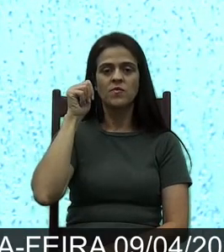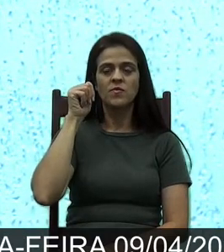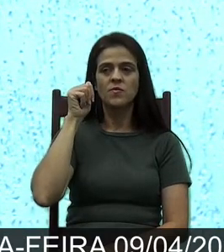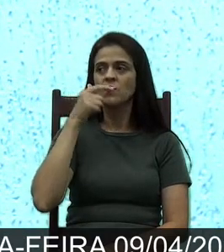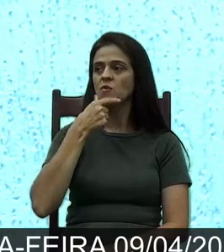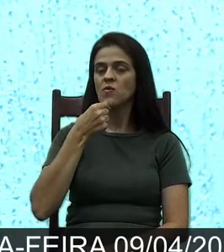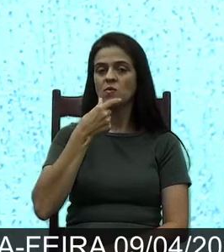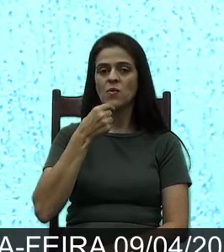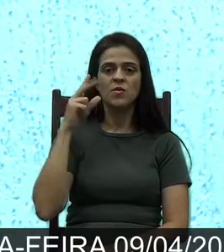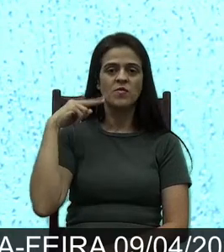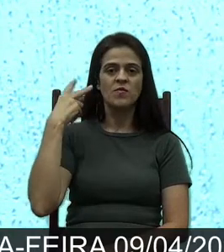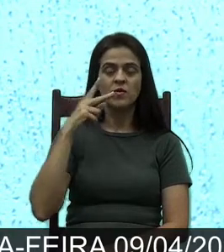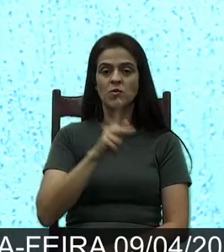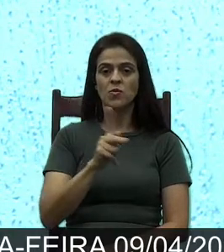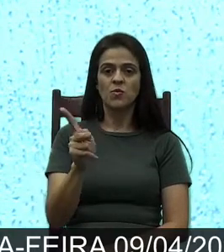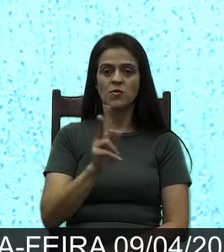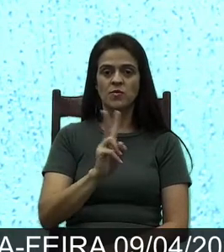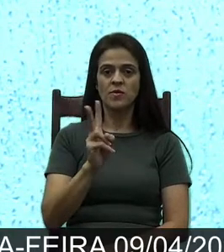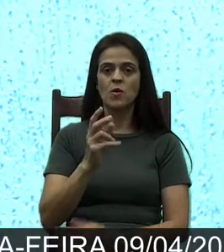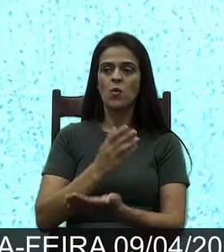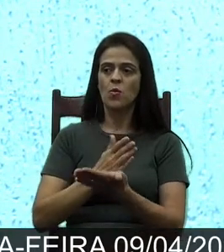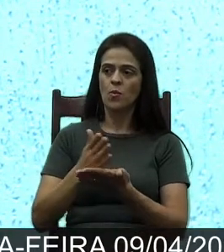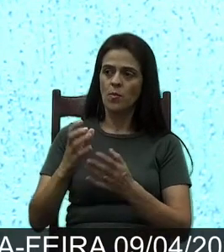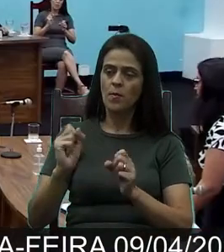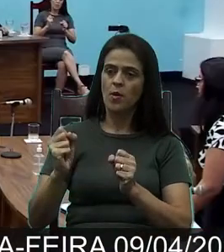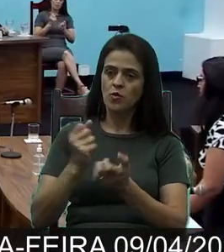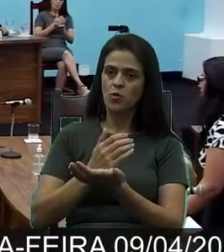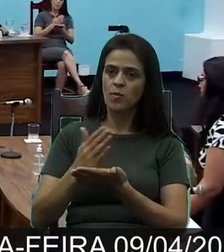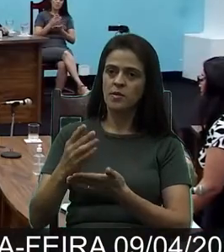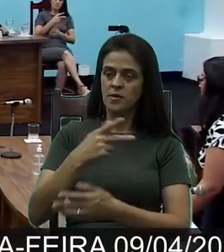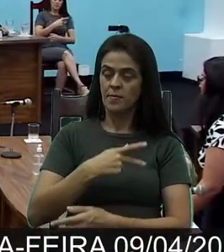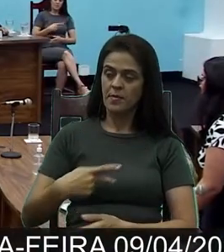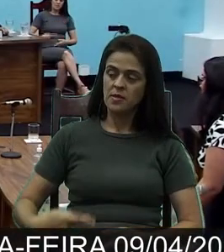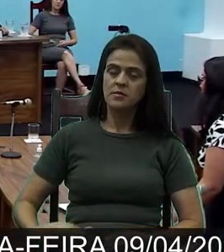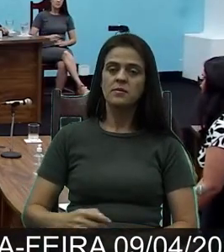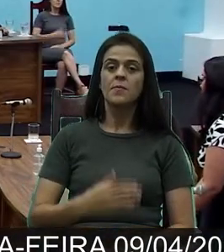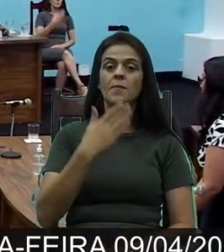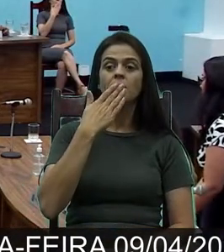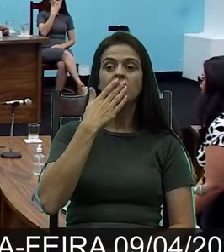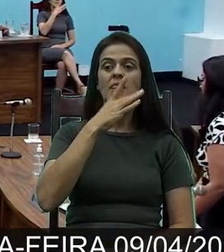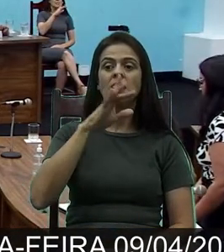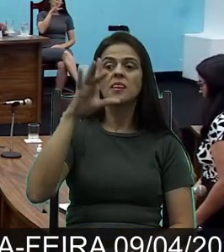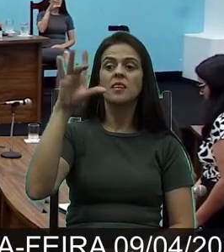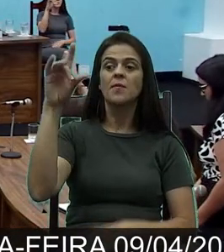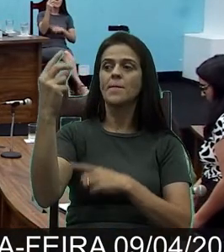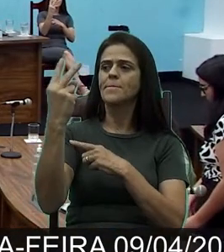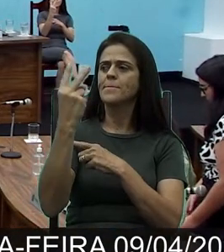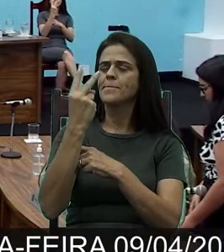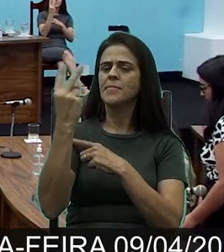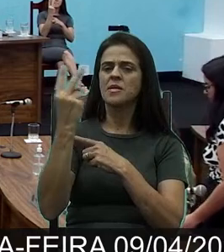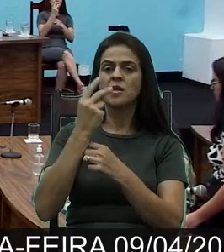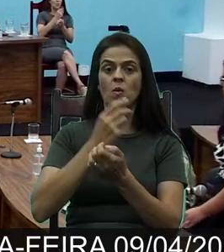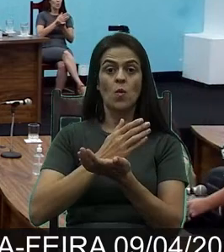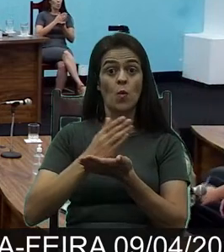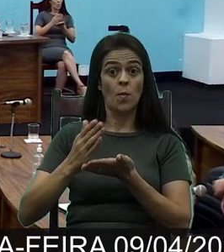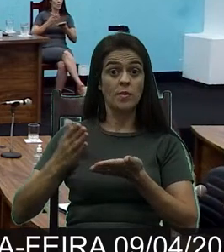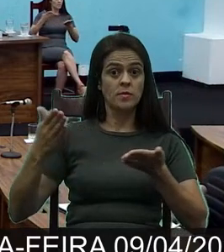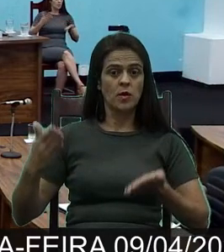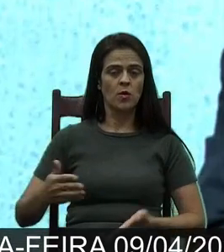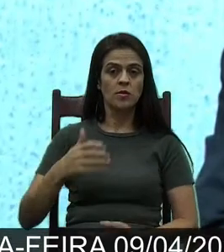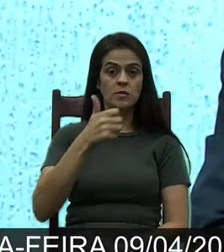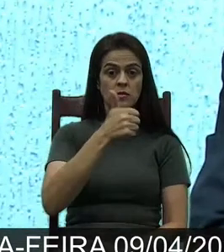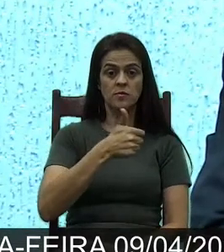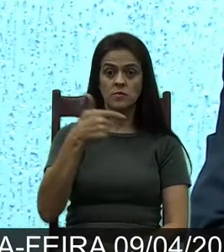vereador Vanderval. O quórum regimental, senhor presidente. Rogando a proteção de Deus, declaro aberta a 12ª sessão ordinária